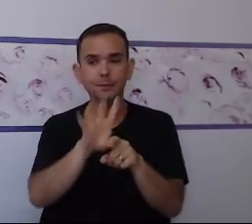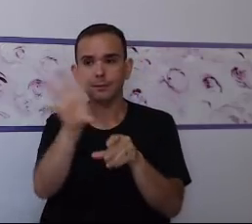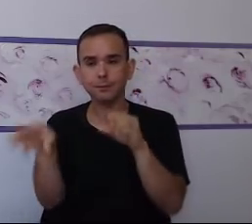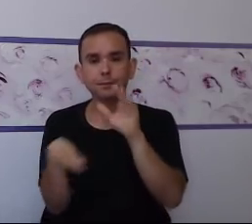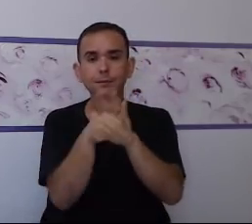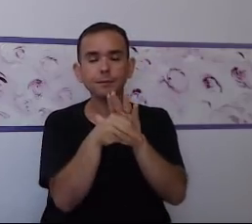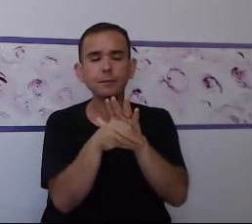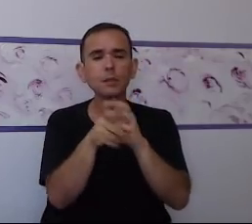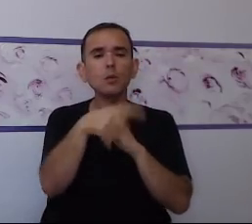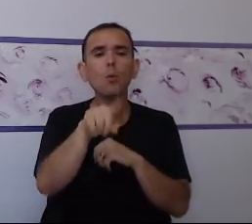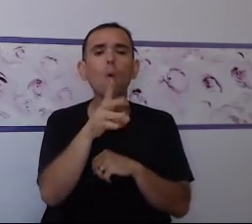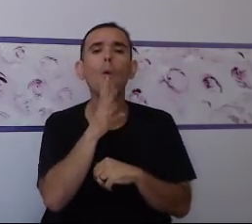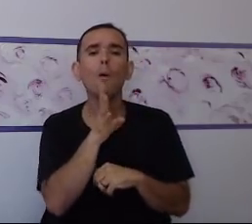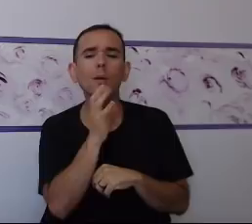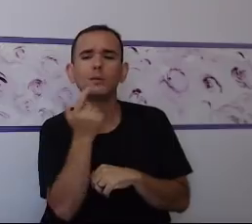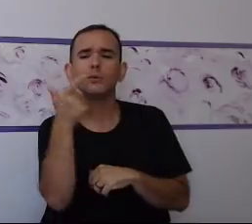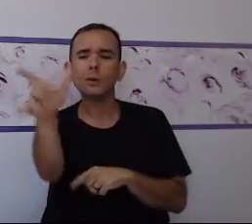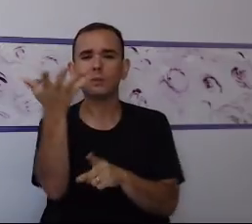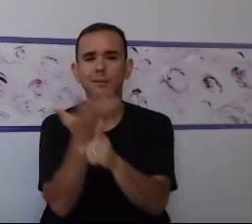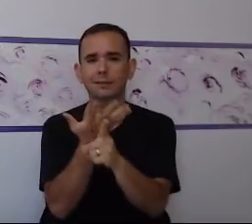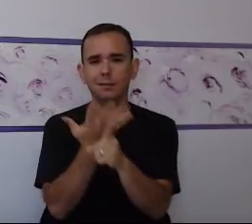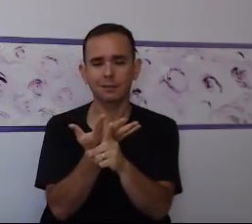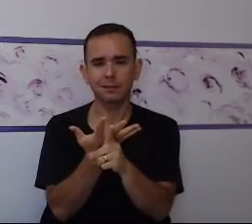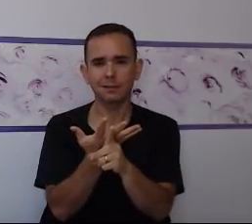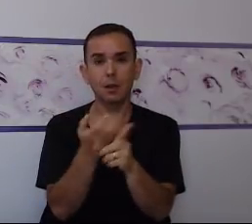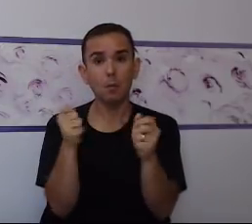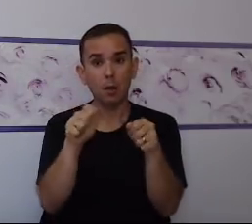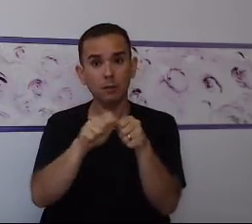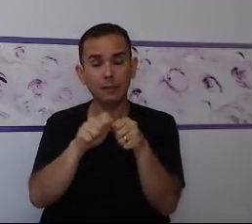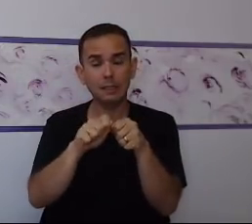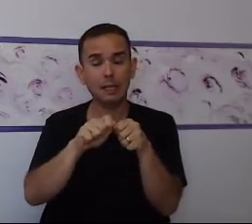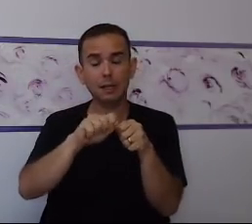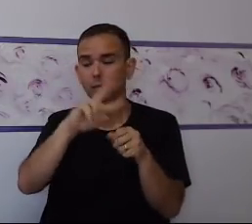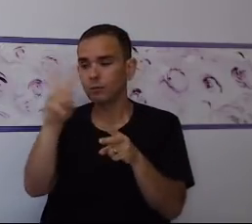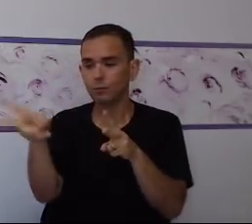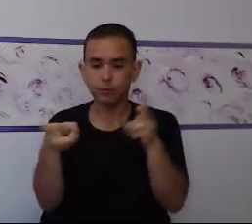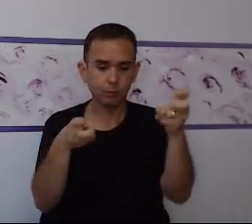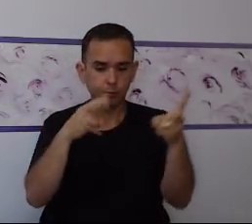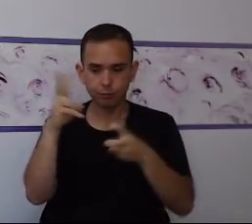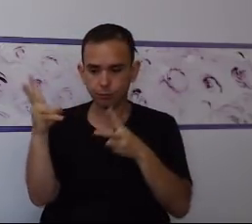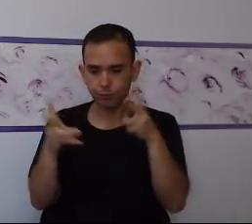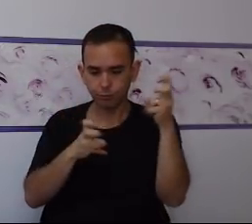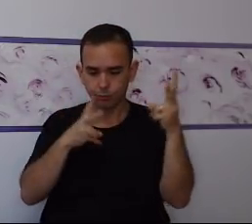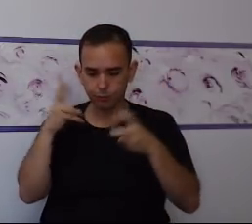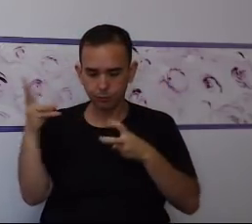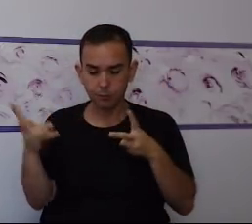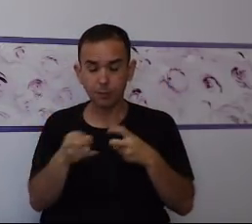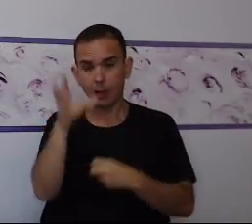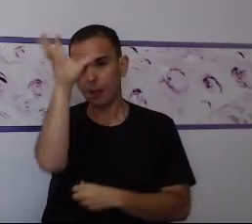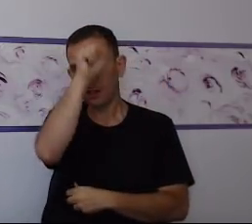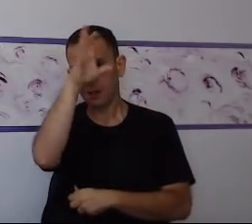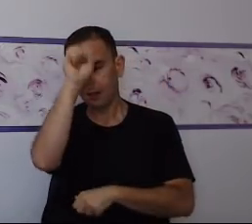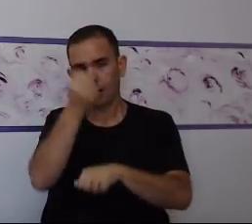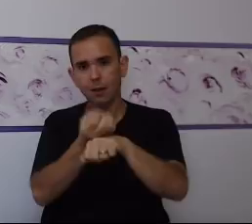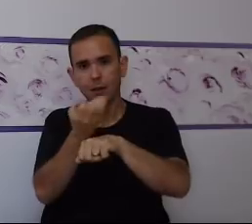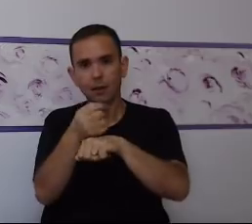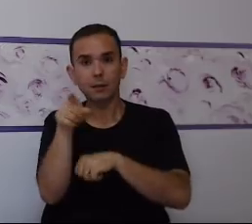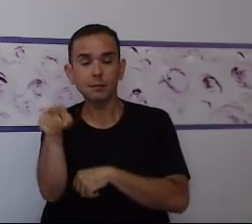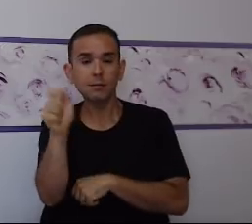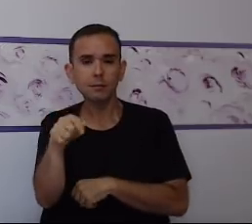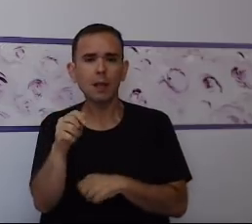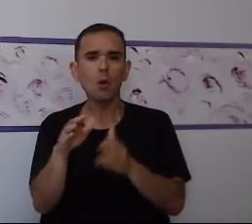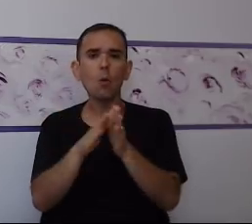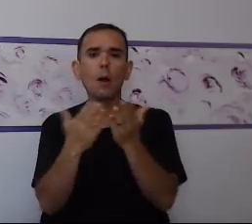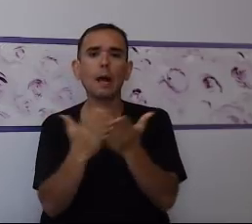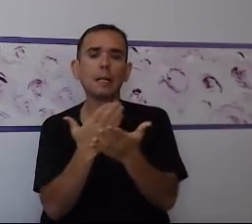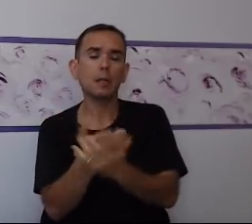para ele os conhecimentos de outras disciplinas. Então, a gente está fazendo a retomada dessa aprendizagem. Vamos supor, um caderno